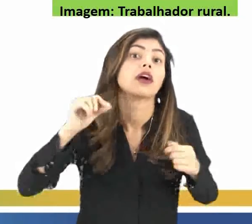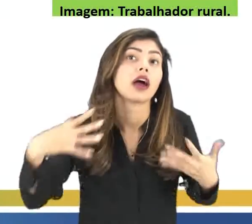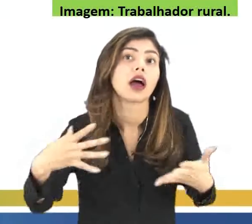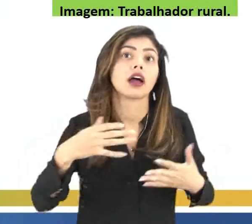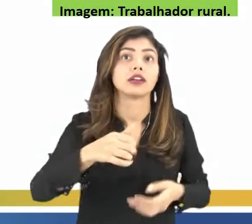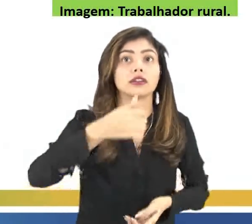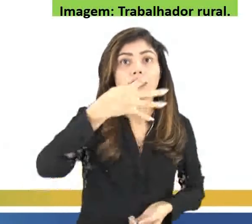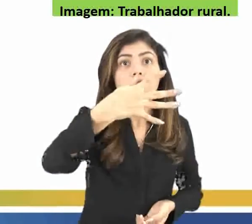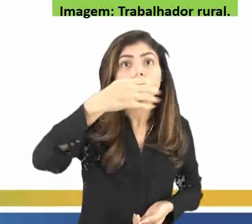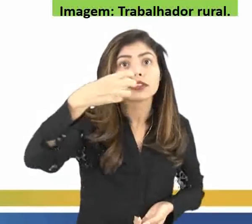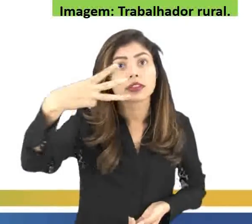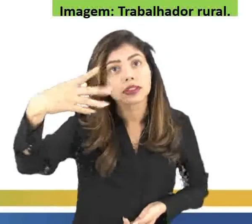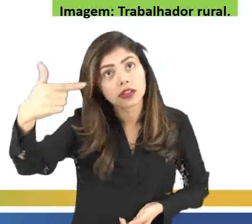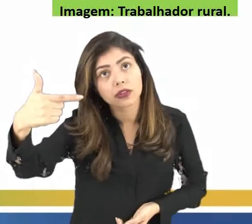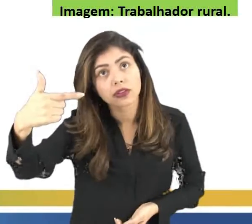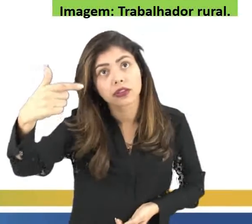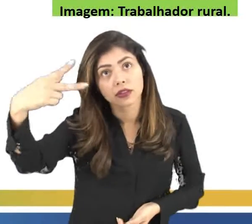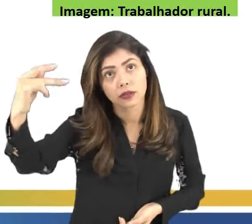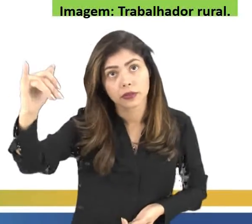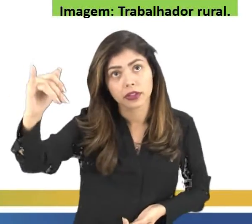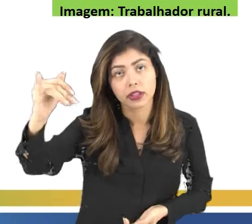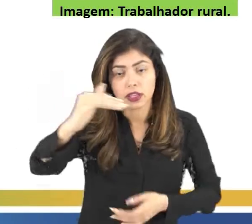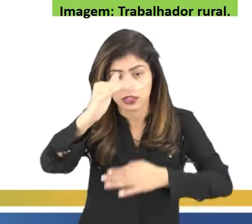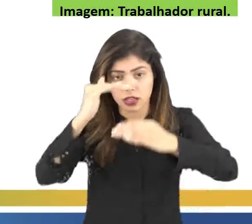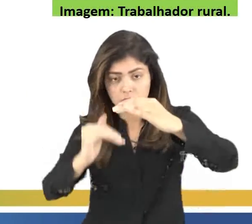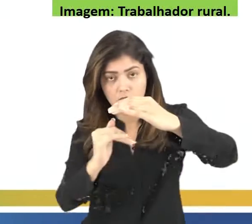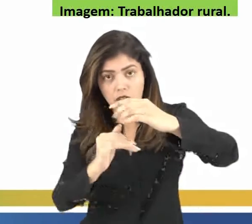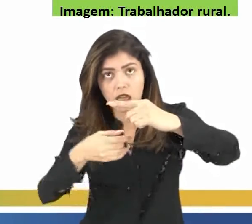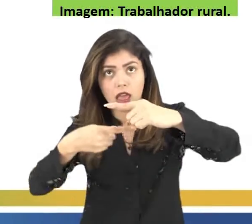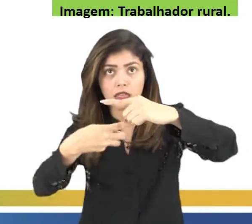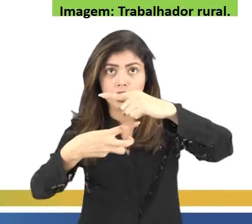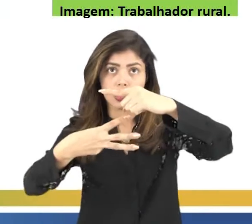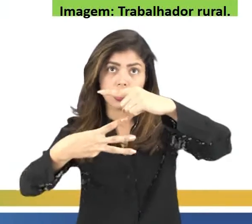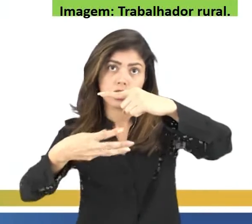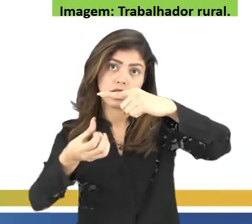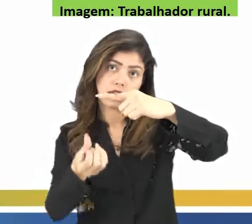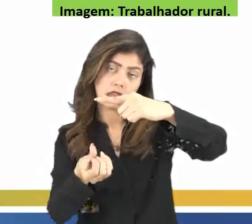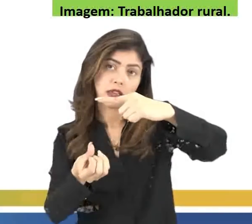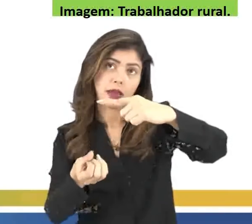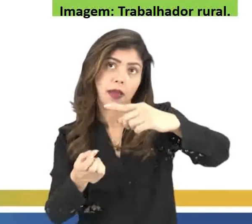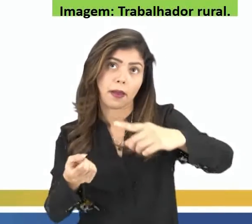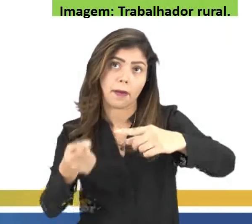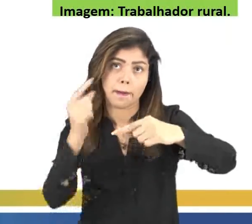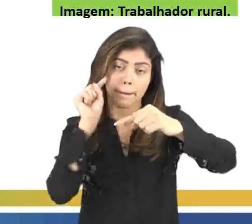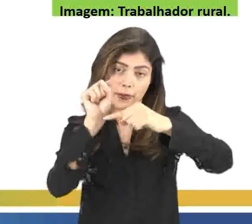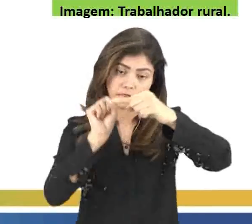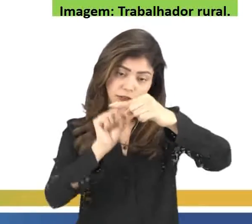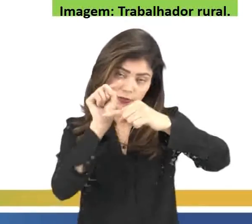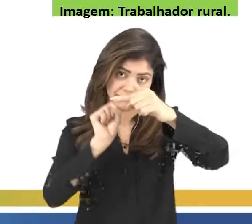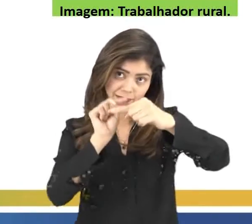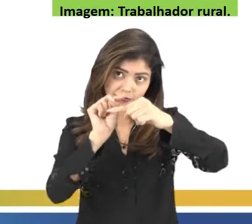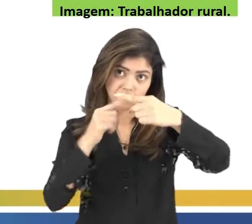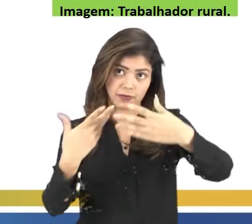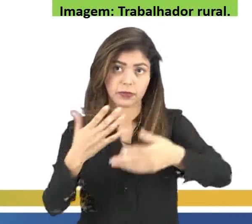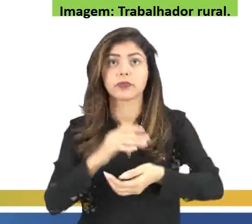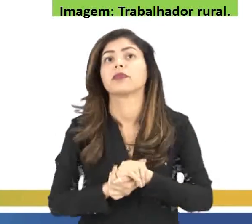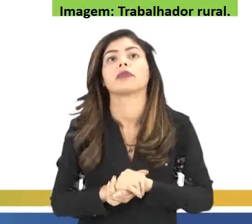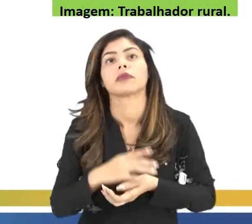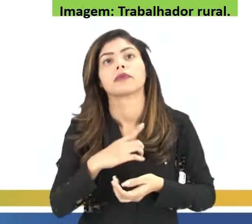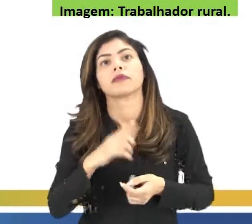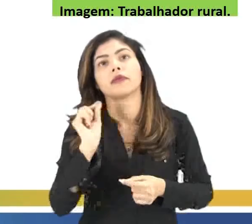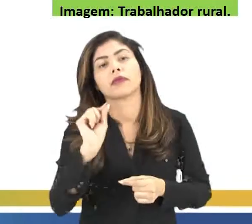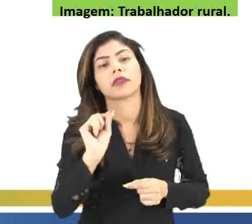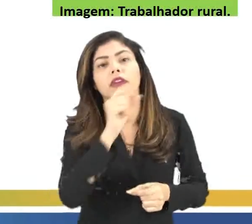432 π. Assim, 36 π que está multiplicando por x passa dividindo. E teremos o